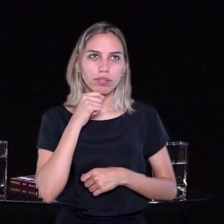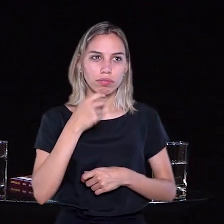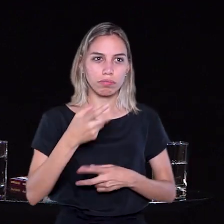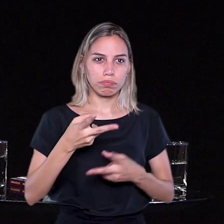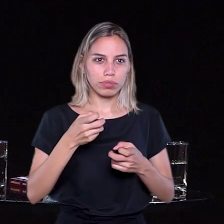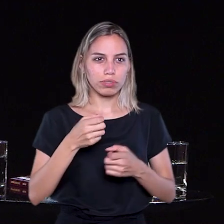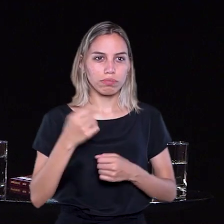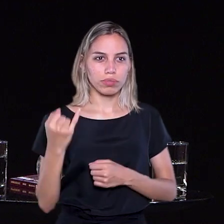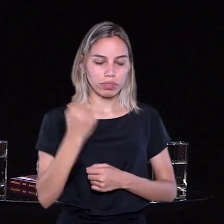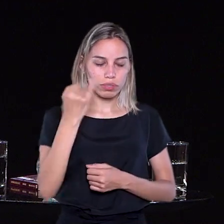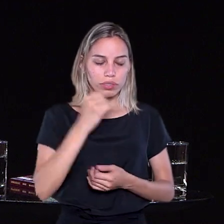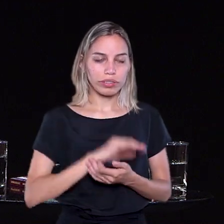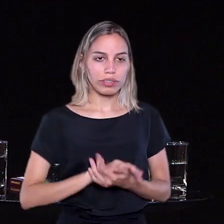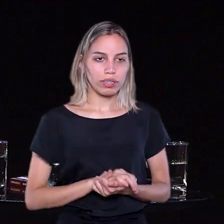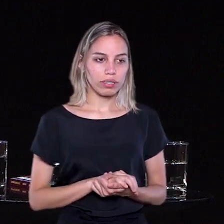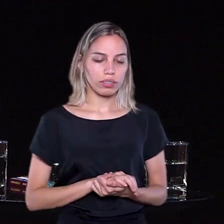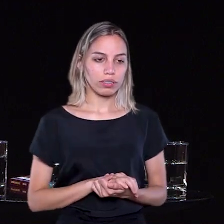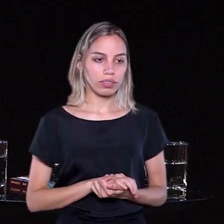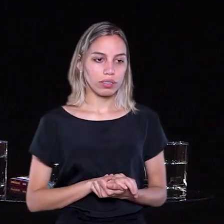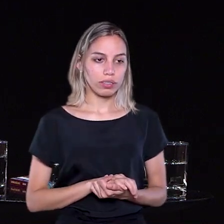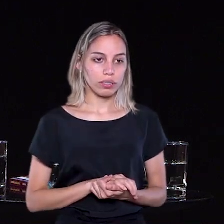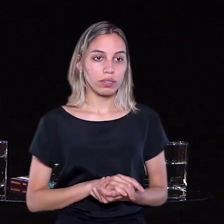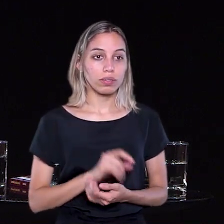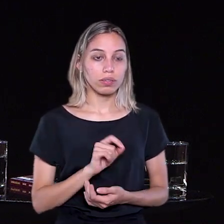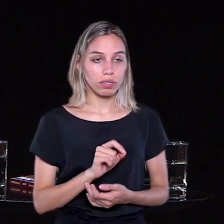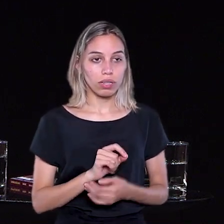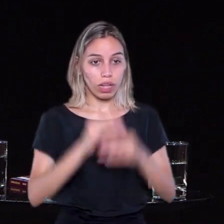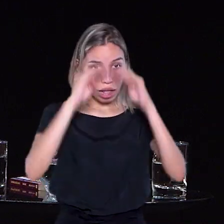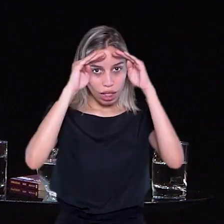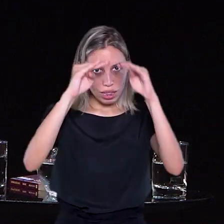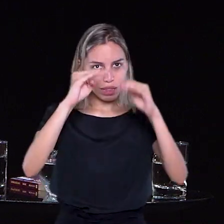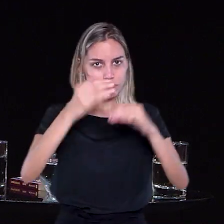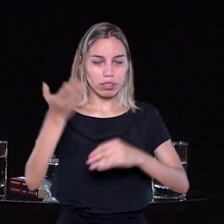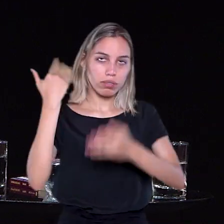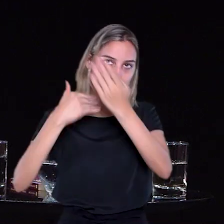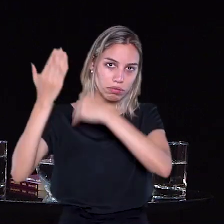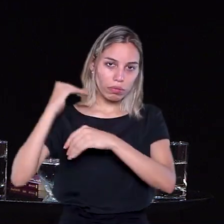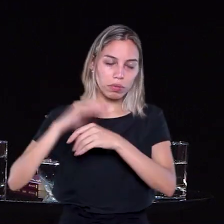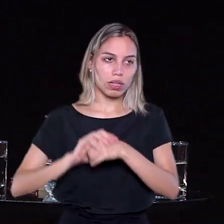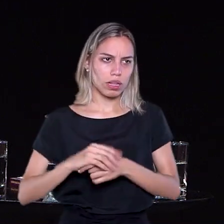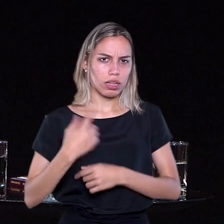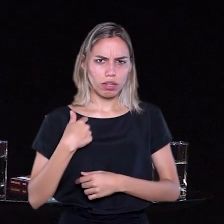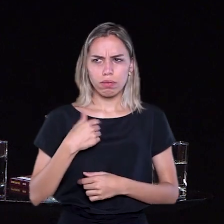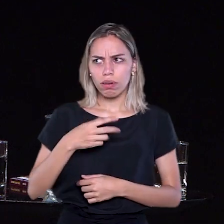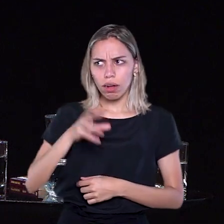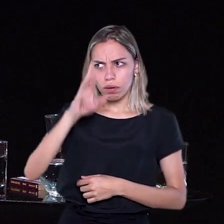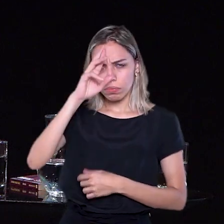nossa ancestralidade é muito importante. E eu costumo almoçar num restaurante perto do meu trabalho.